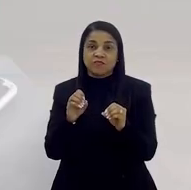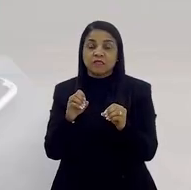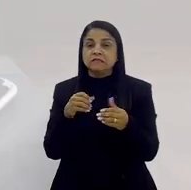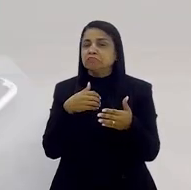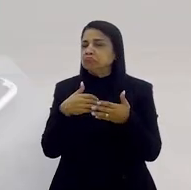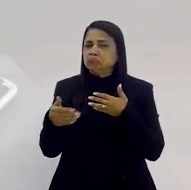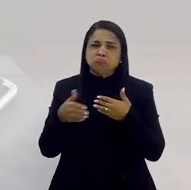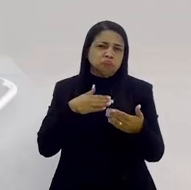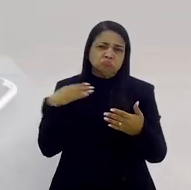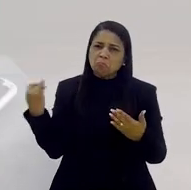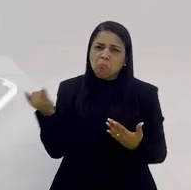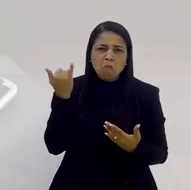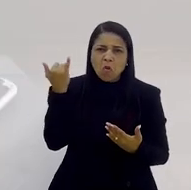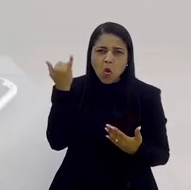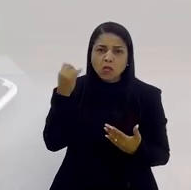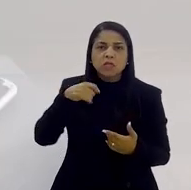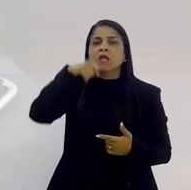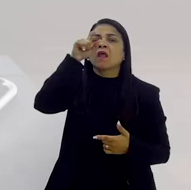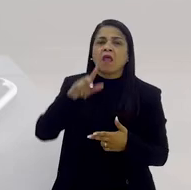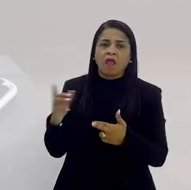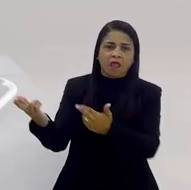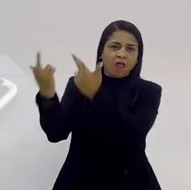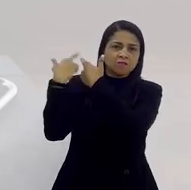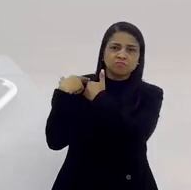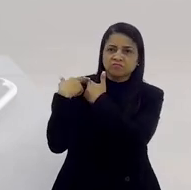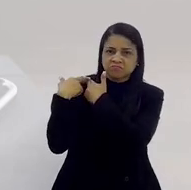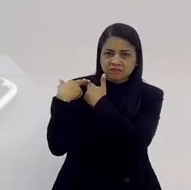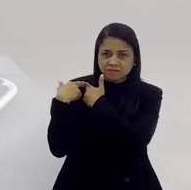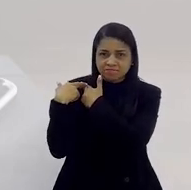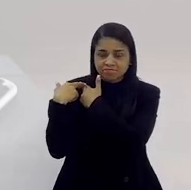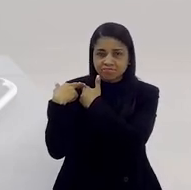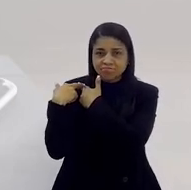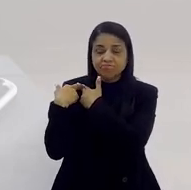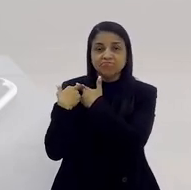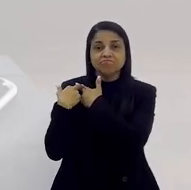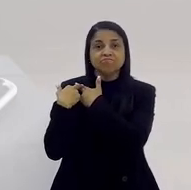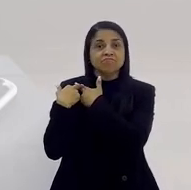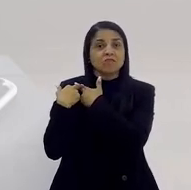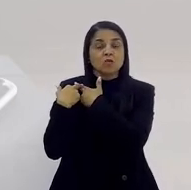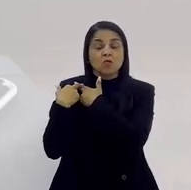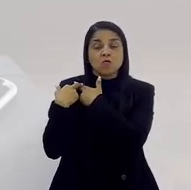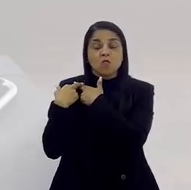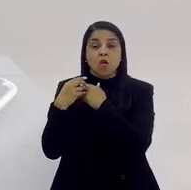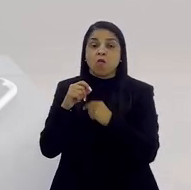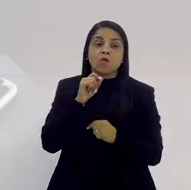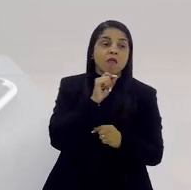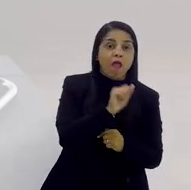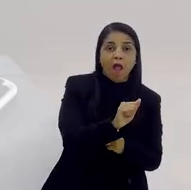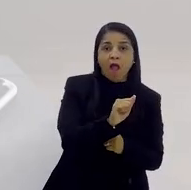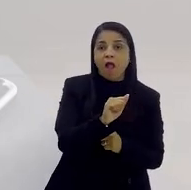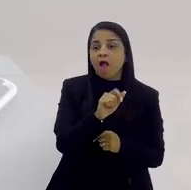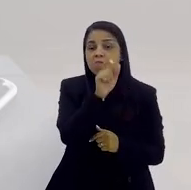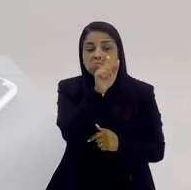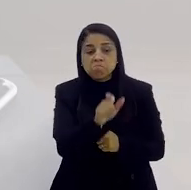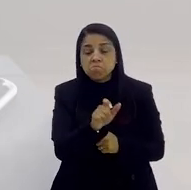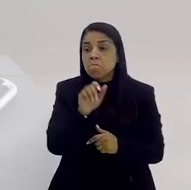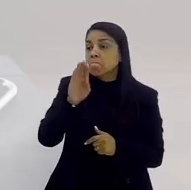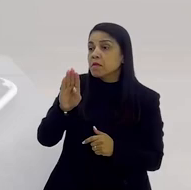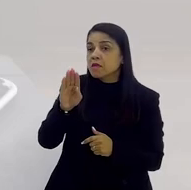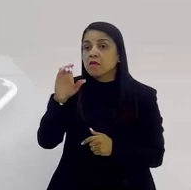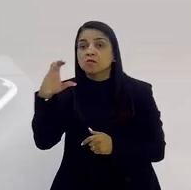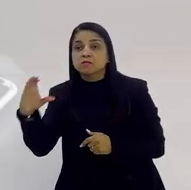não importa de quem seja a responsabilidade o assunto não é o que é a OB faz